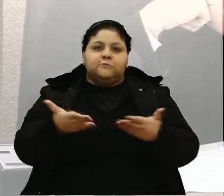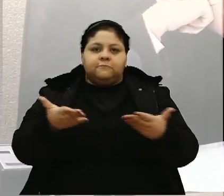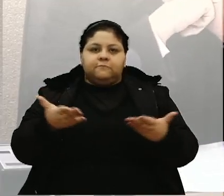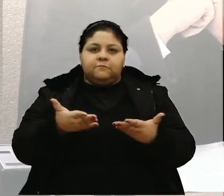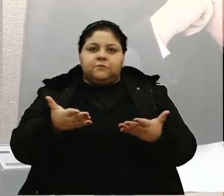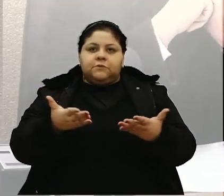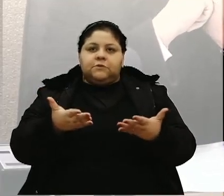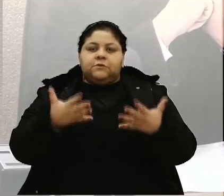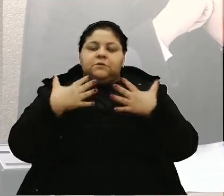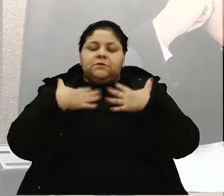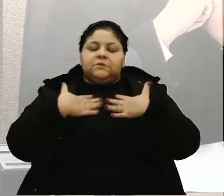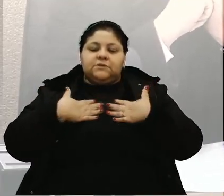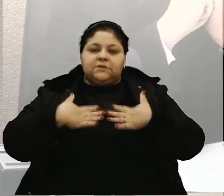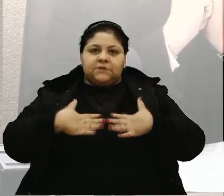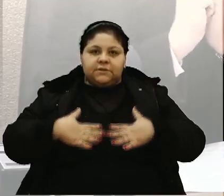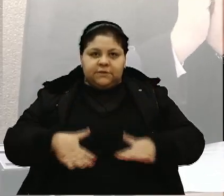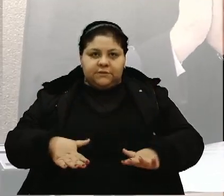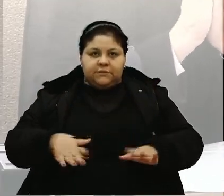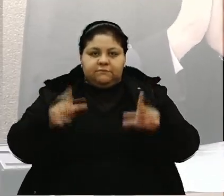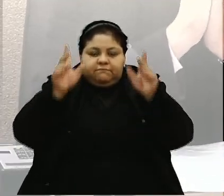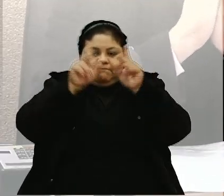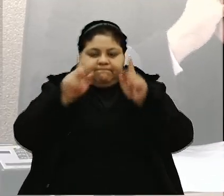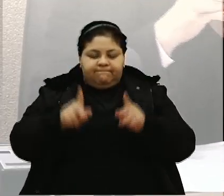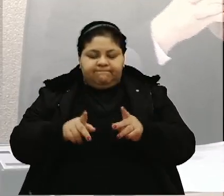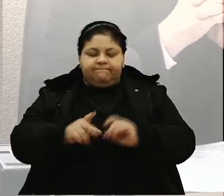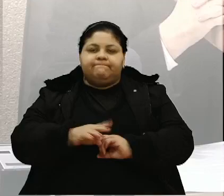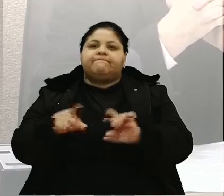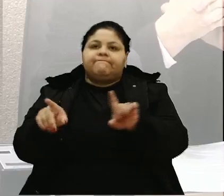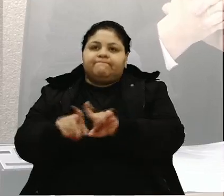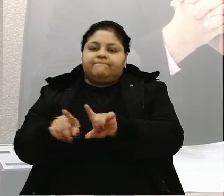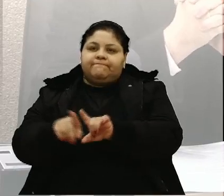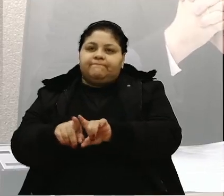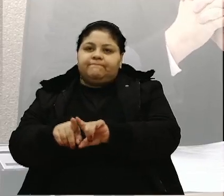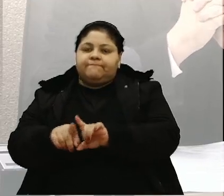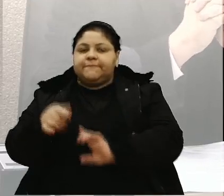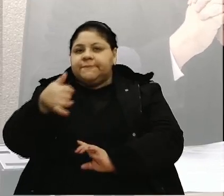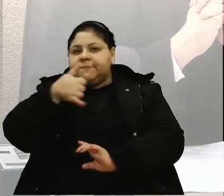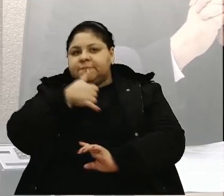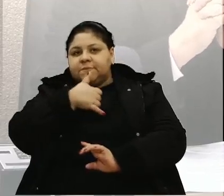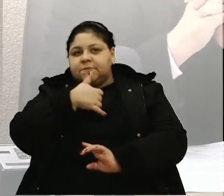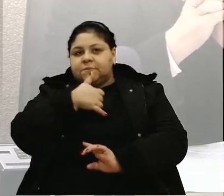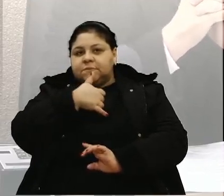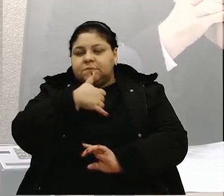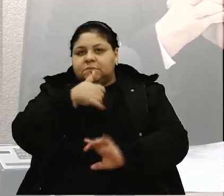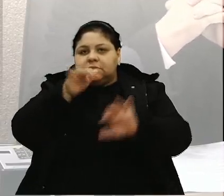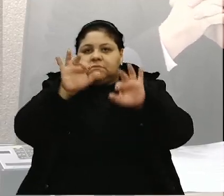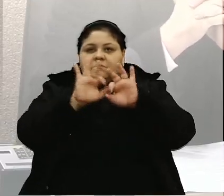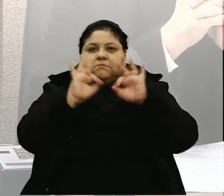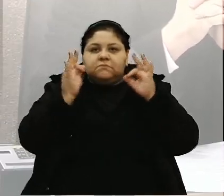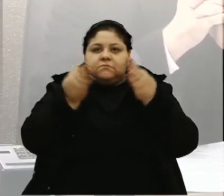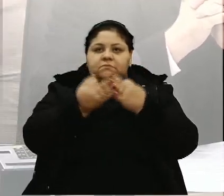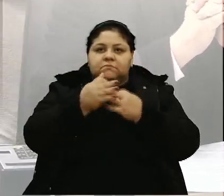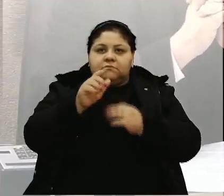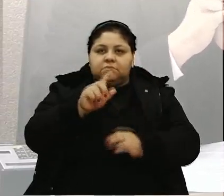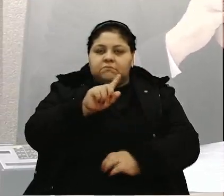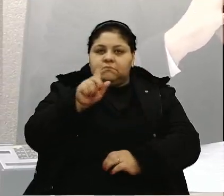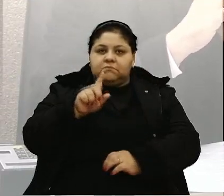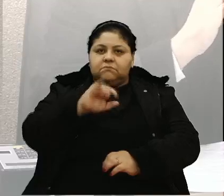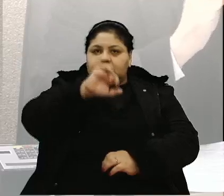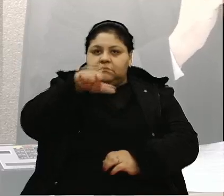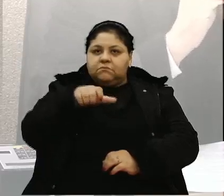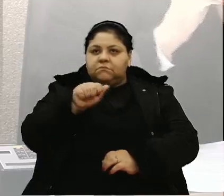descansa em paz. E também fazer um voto de pesar aos familiares de Jader Augusto